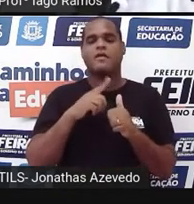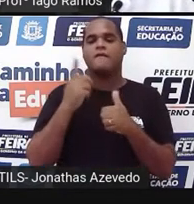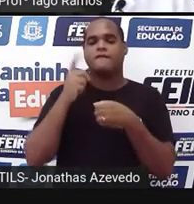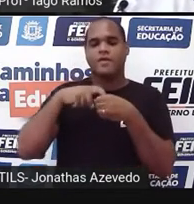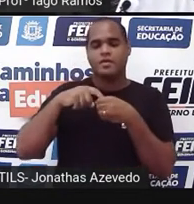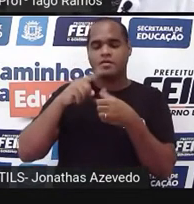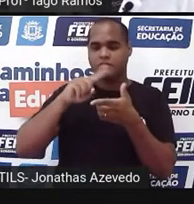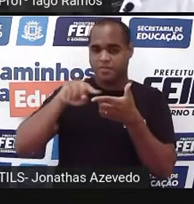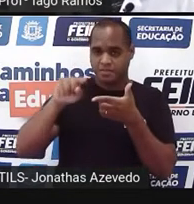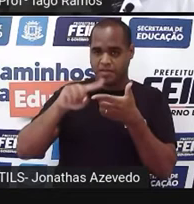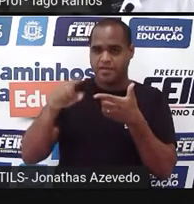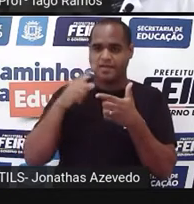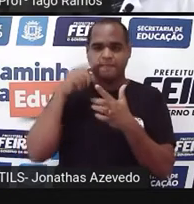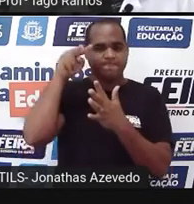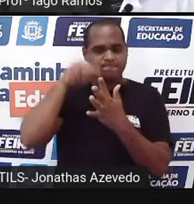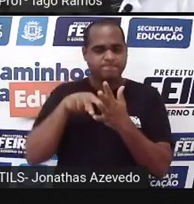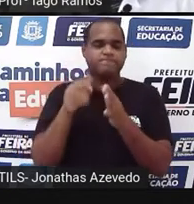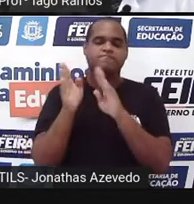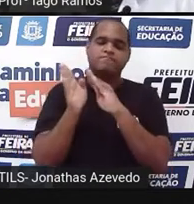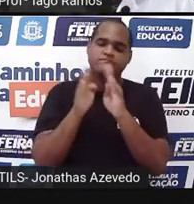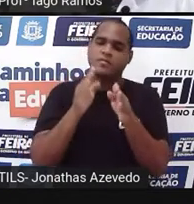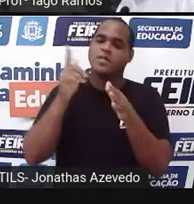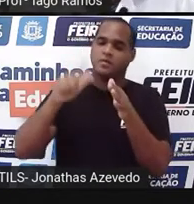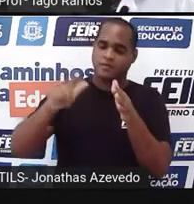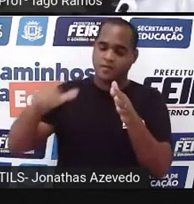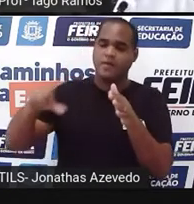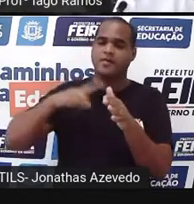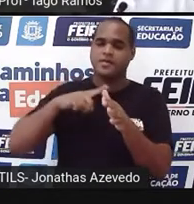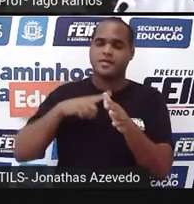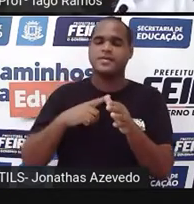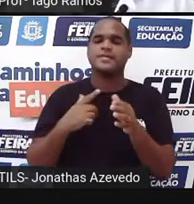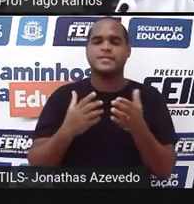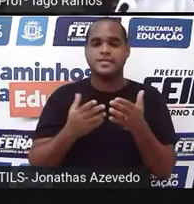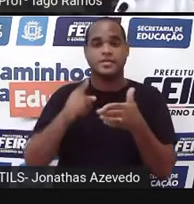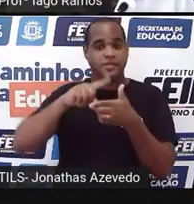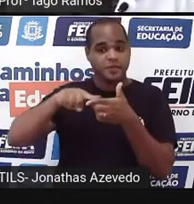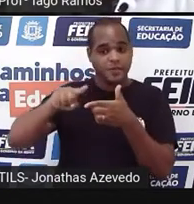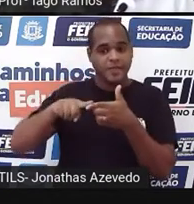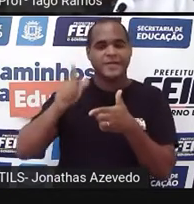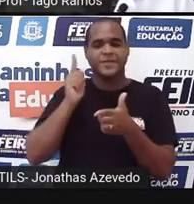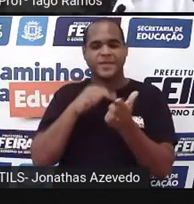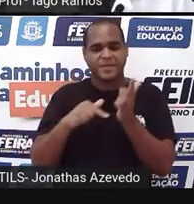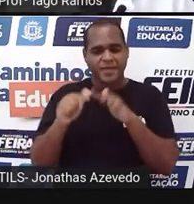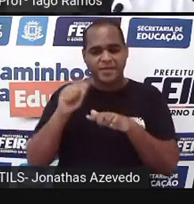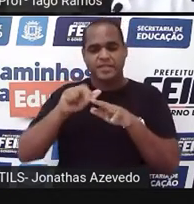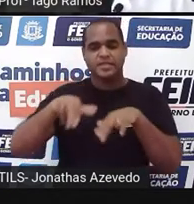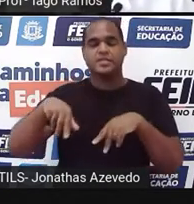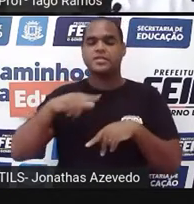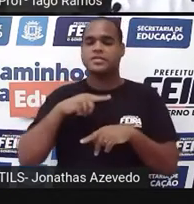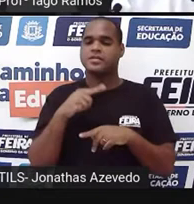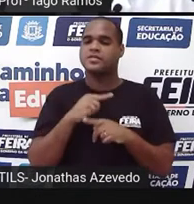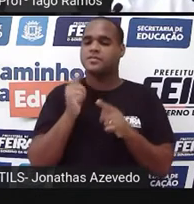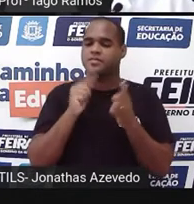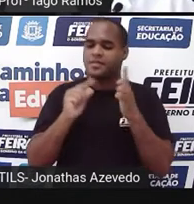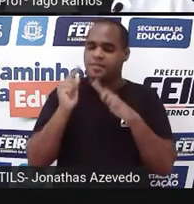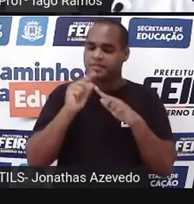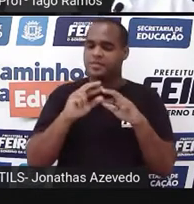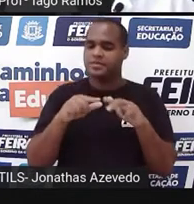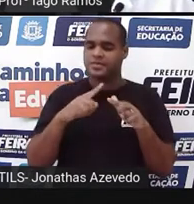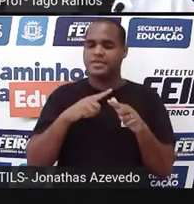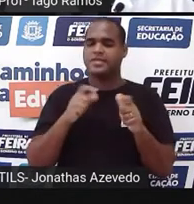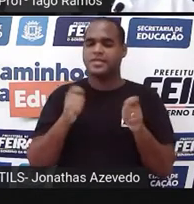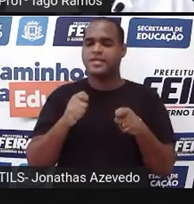problema fez a leitura do problema de novo e no problema a gente já saiu grifando coisas né